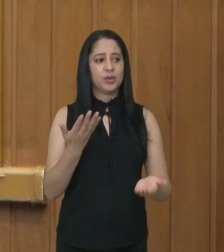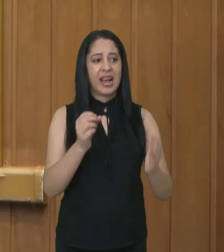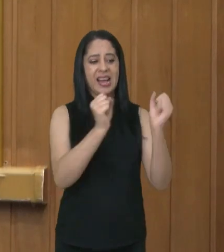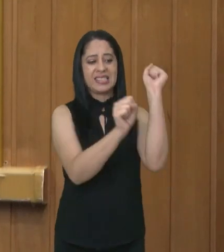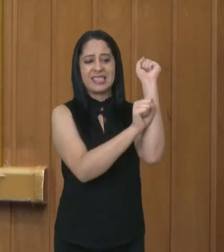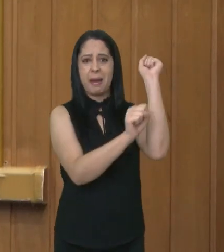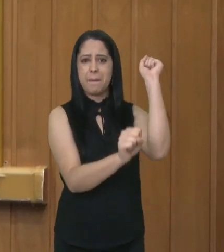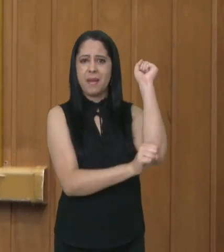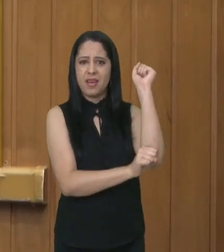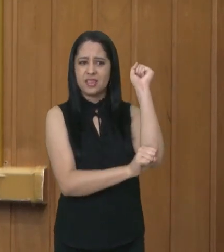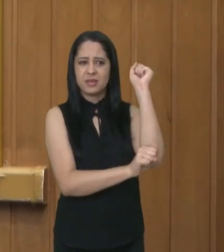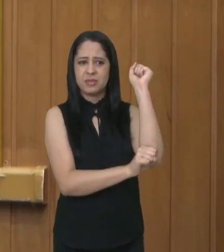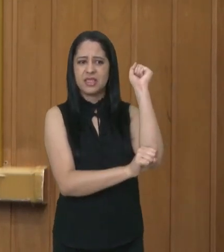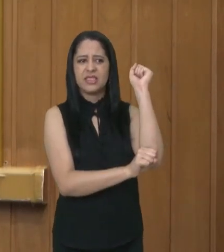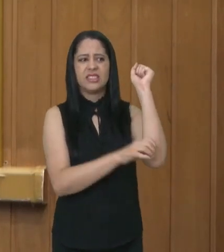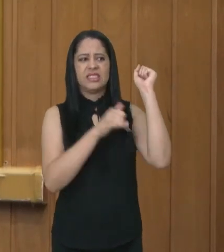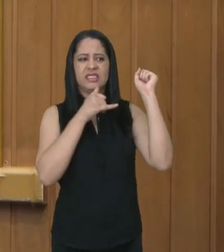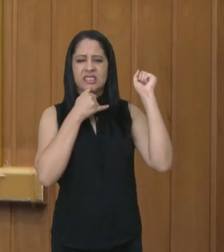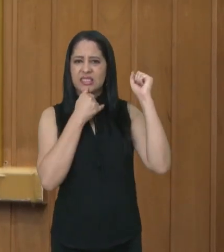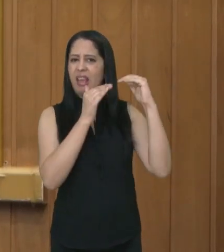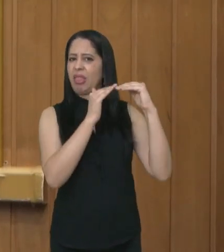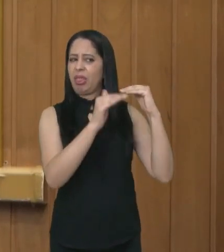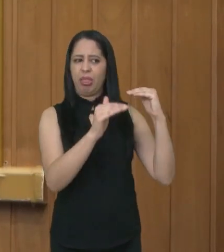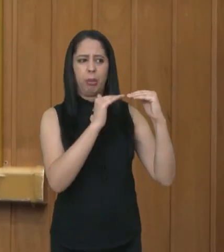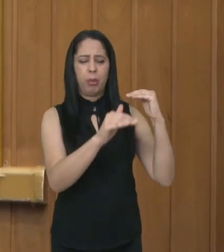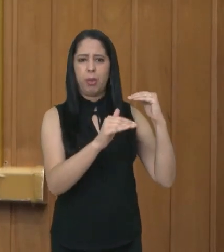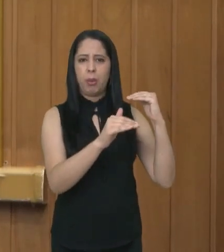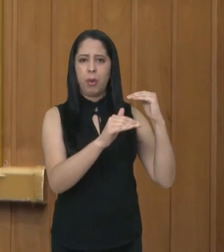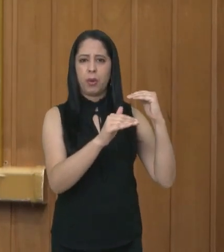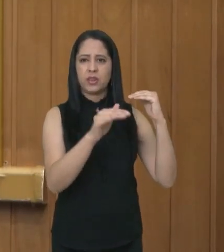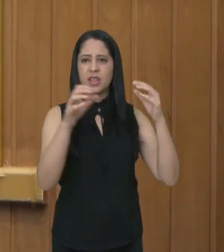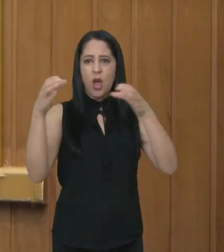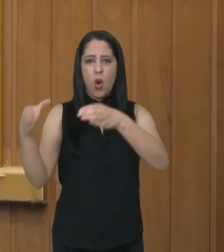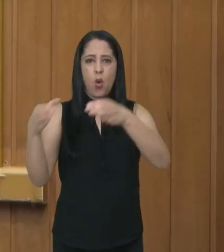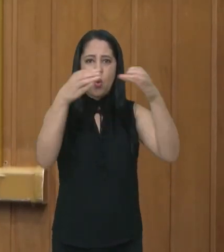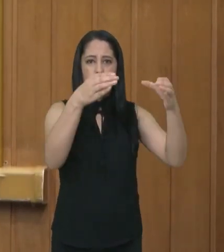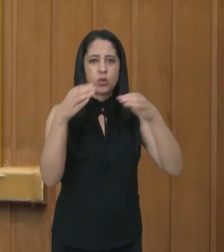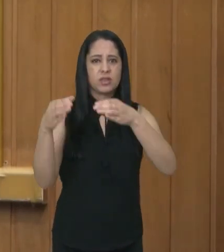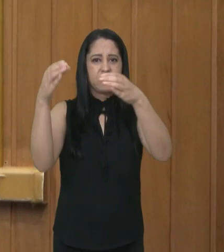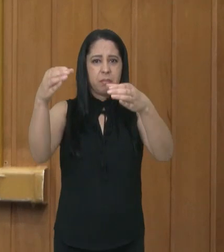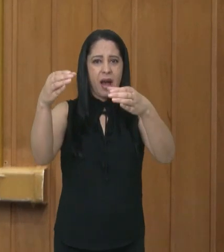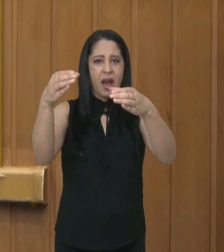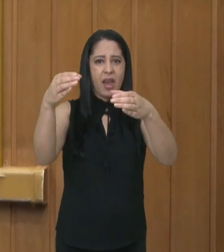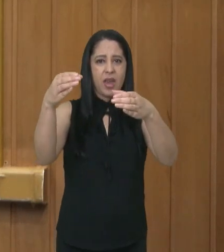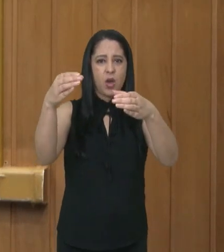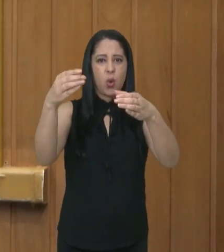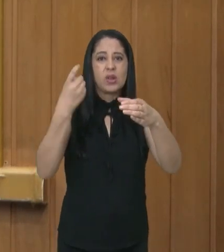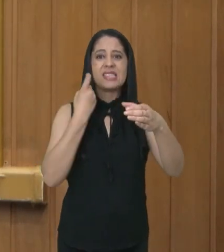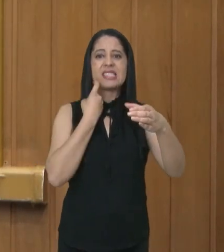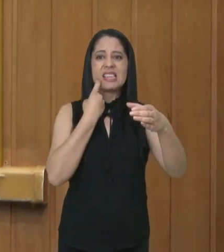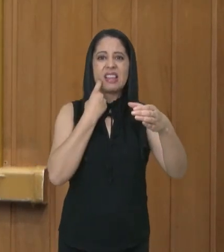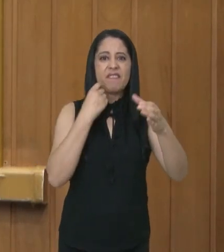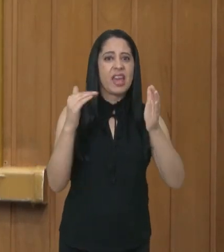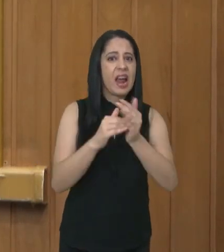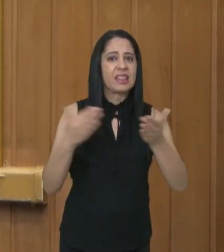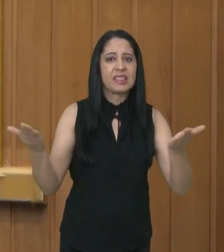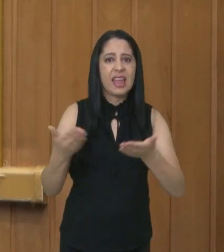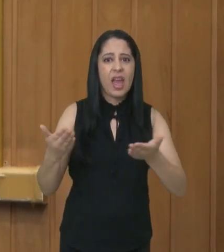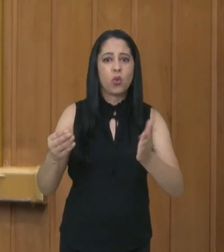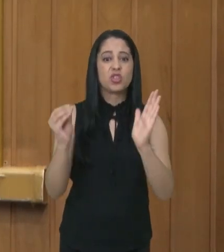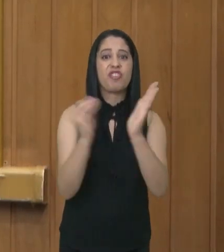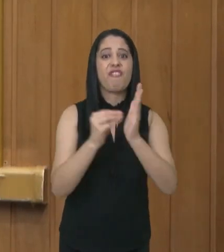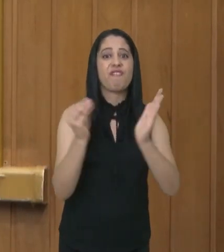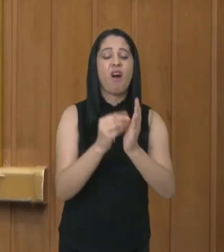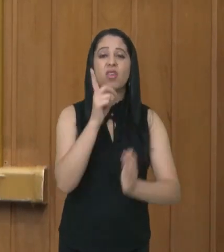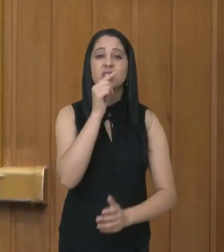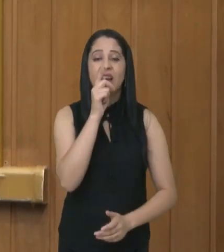Campos. Os bairros da região leste, desde sexta-feira, sem água, Boa Esperança, Nova Esperança, Majestic,